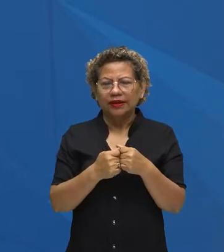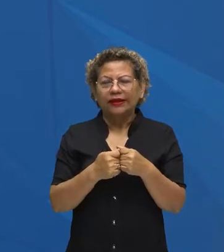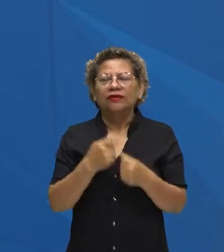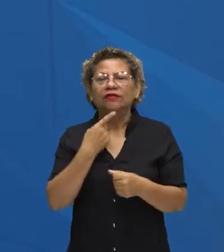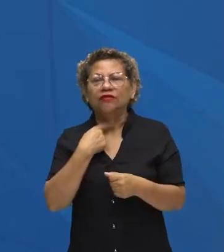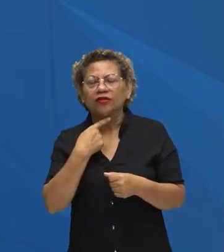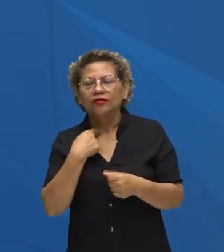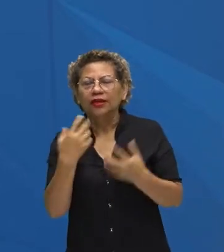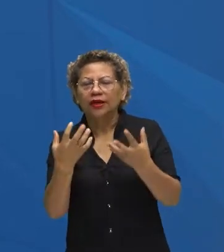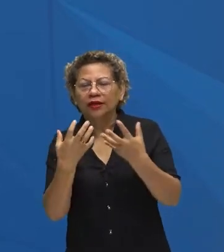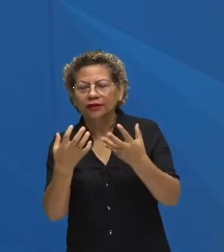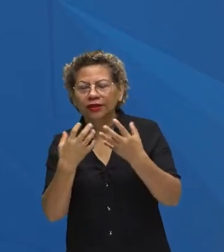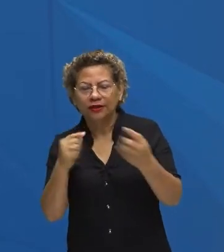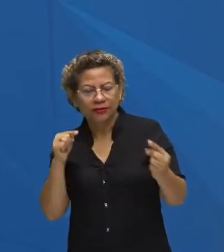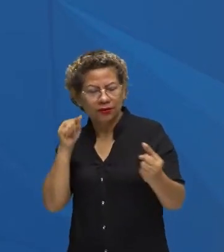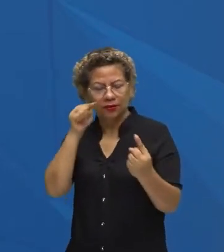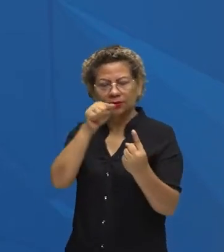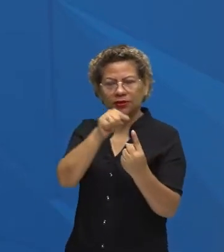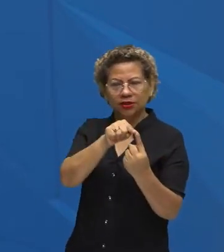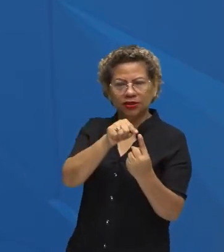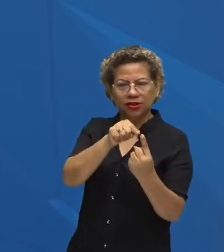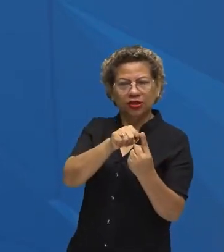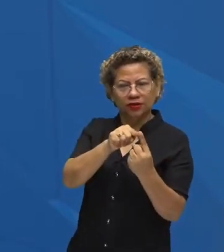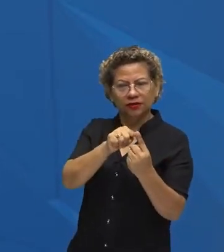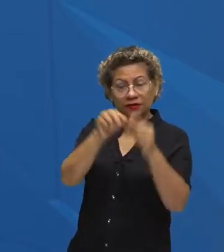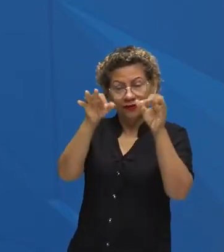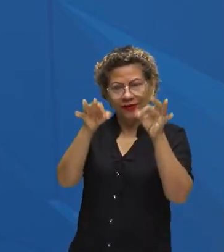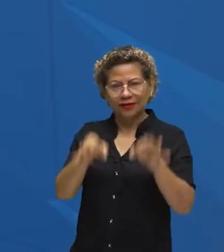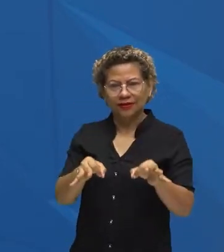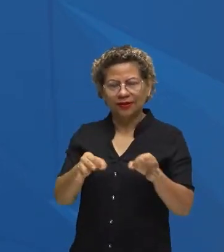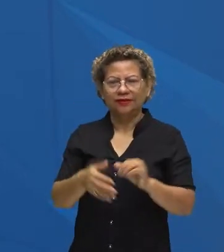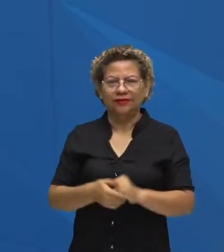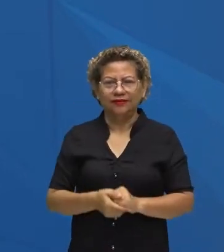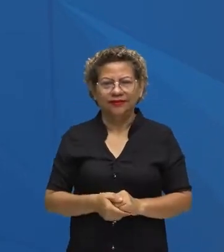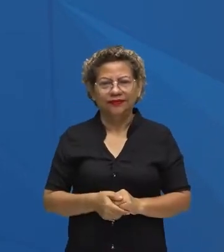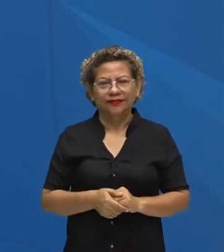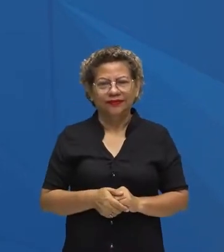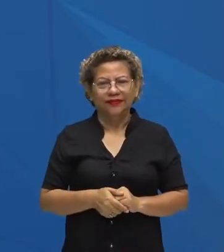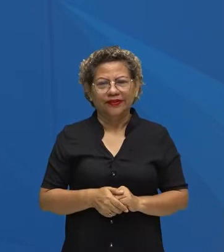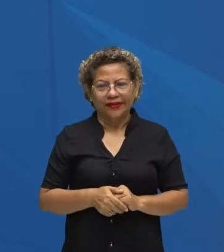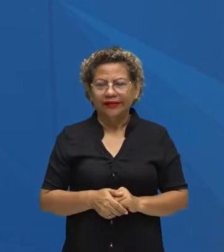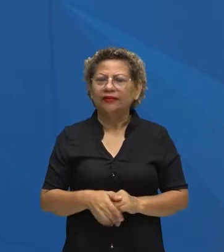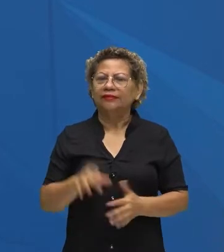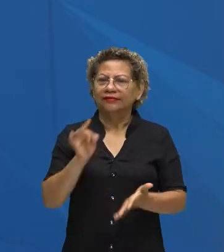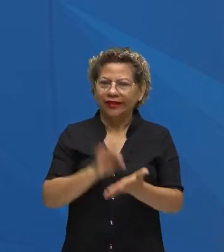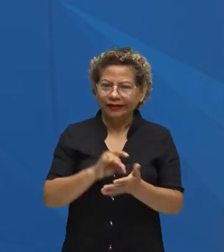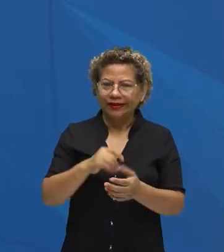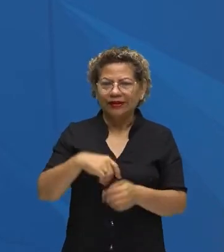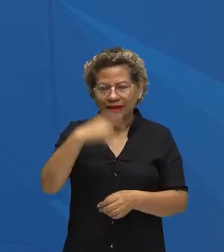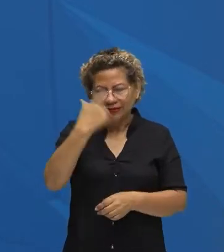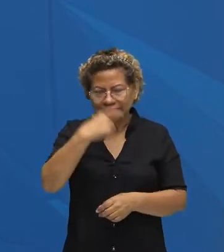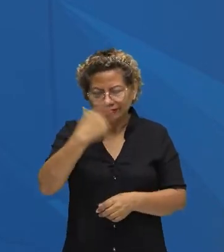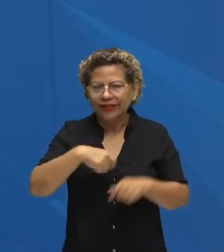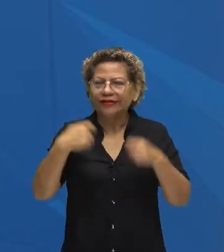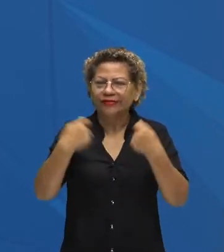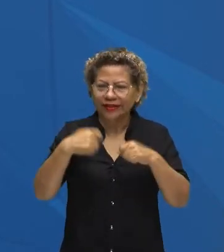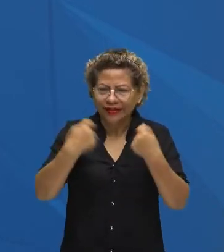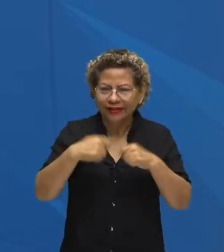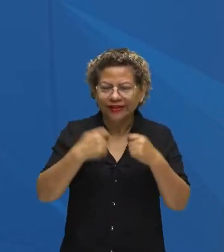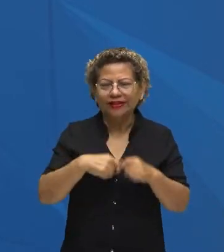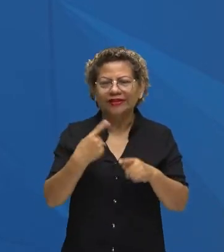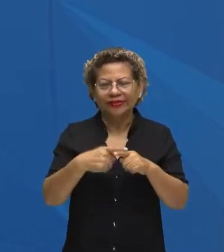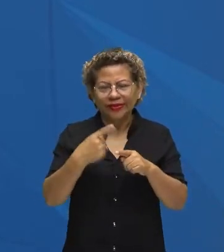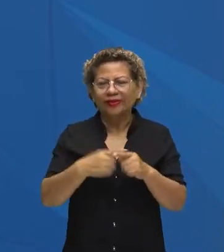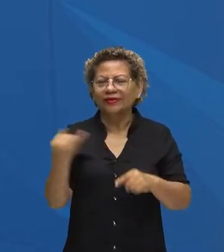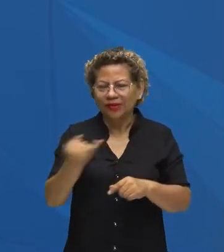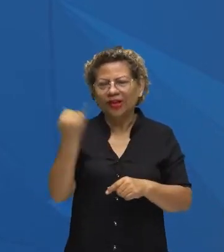aquela esperança, aquela expectativa de que vai dar tudo certo. Então, realmente, quem não chora não mama, e a gente tem que chorar mesmo, tem que correr atrás, e é isso